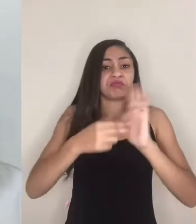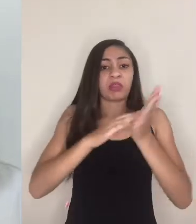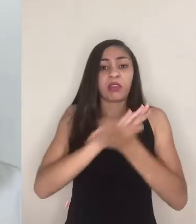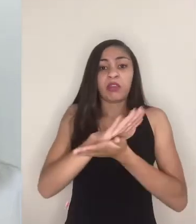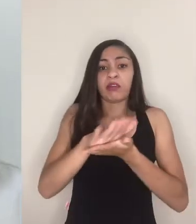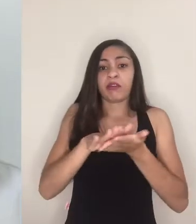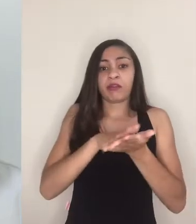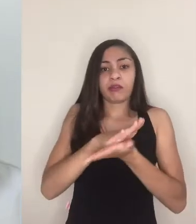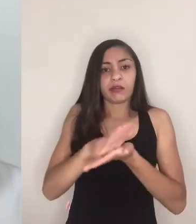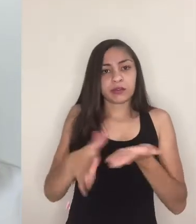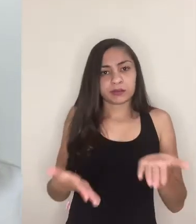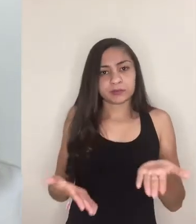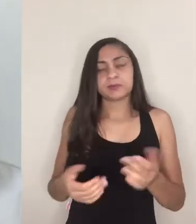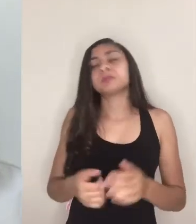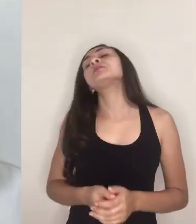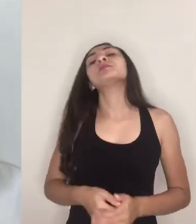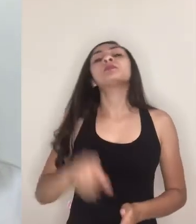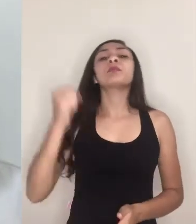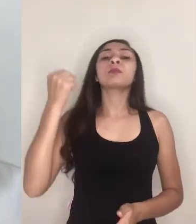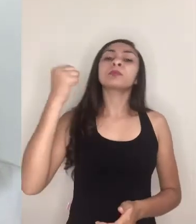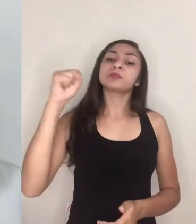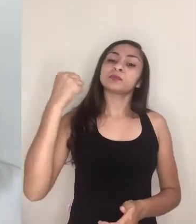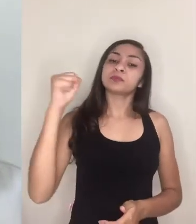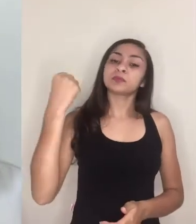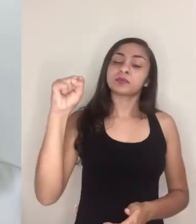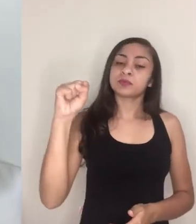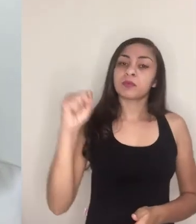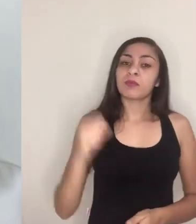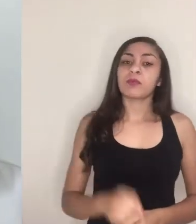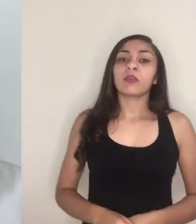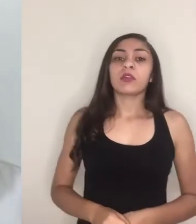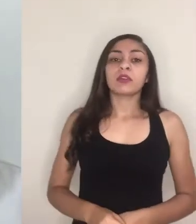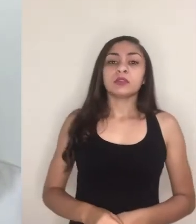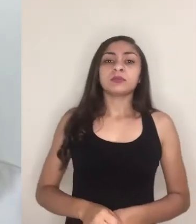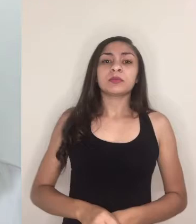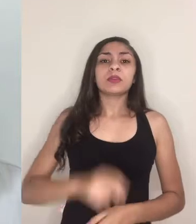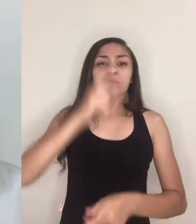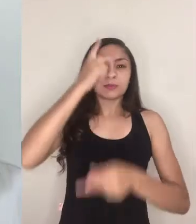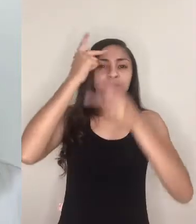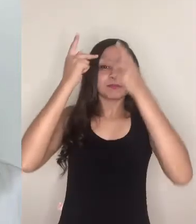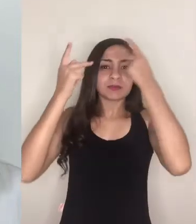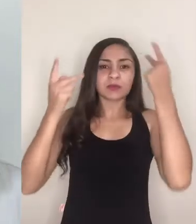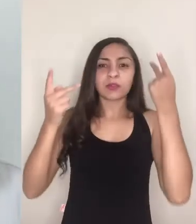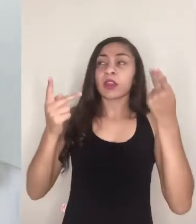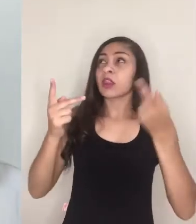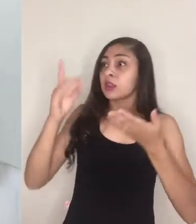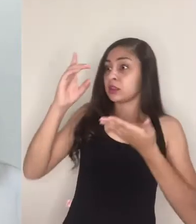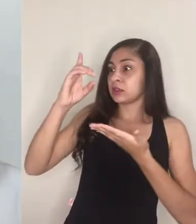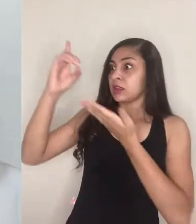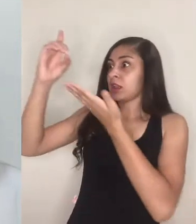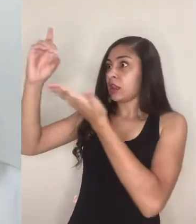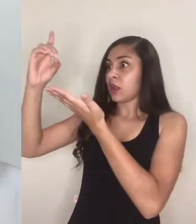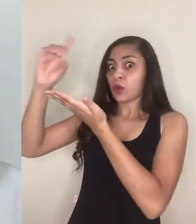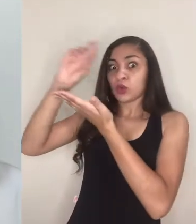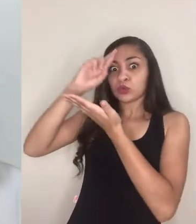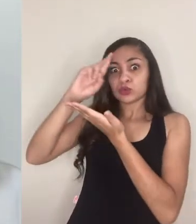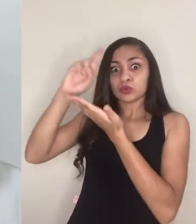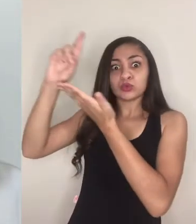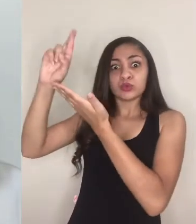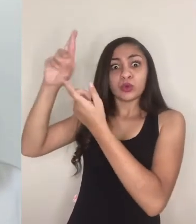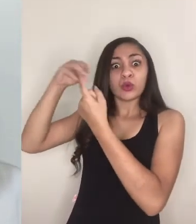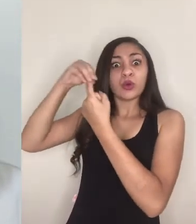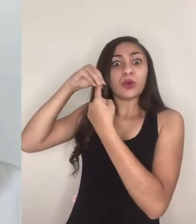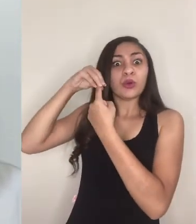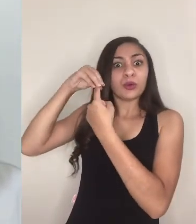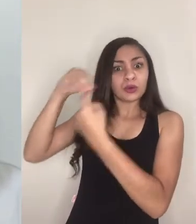batalha. Oitava lição: é possível ao que reconhece a Deus como seu único Senhor passar